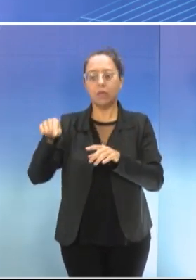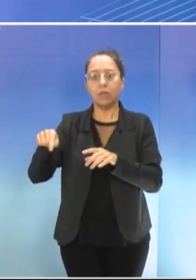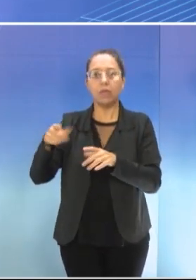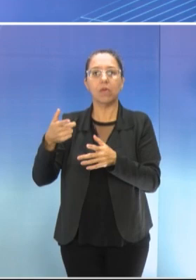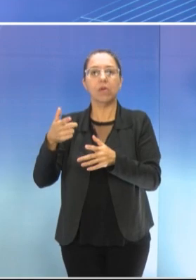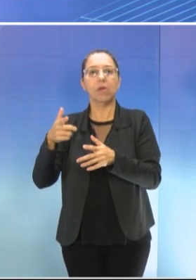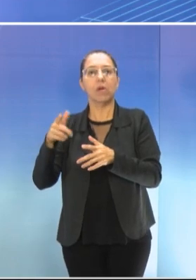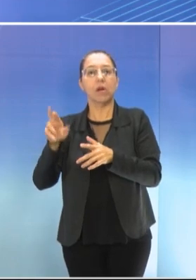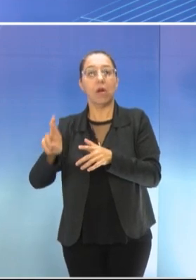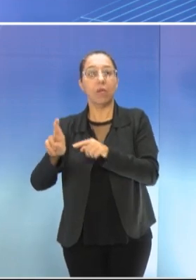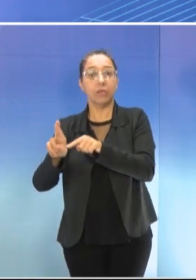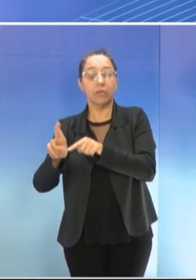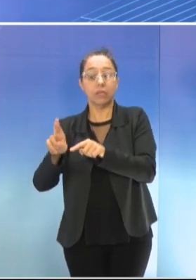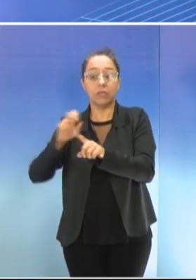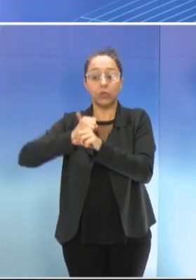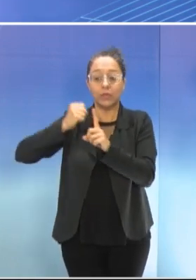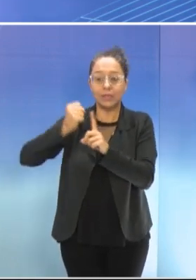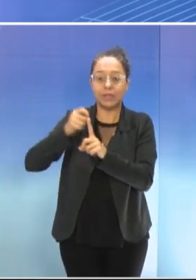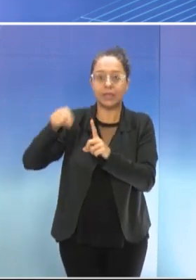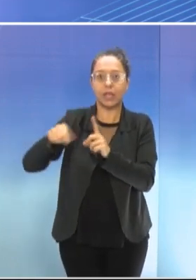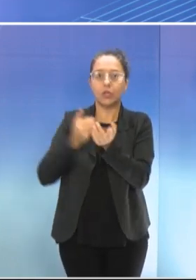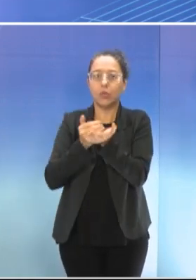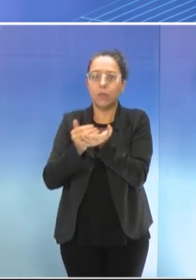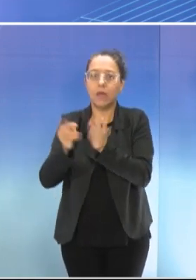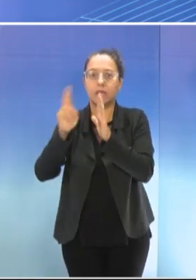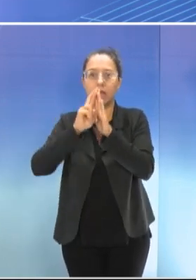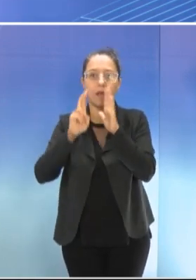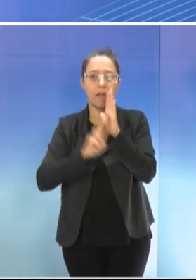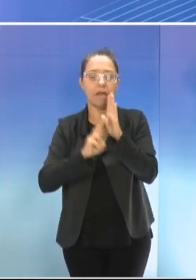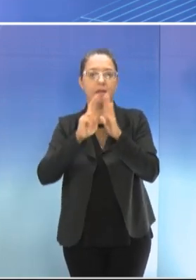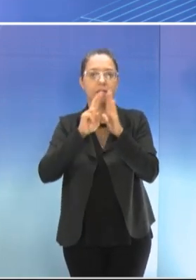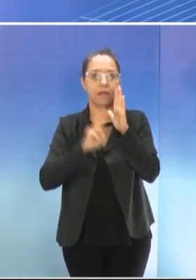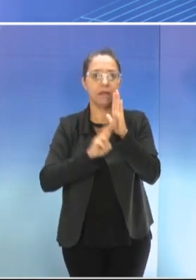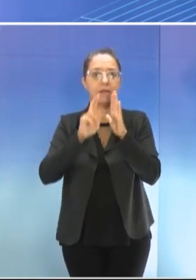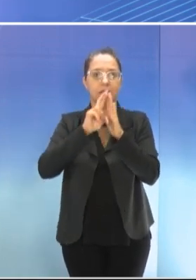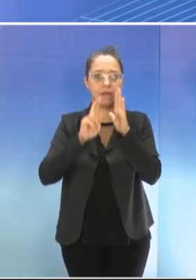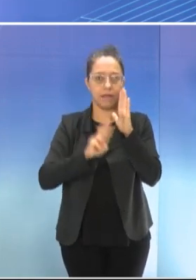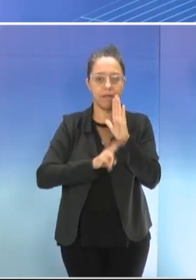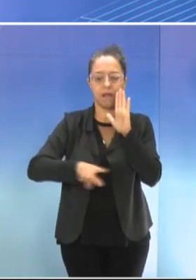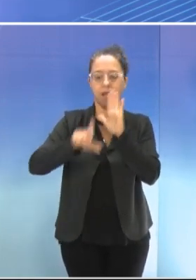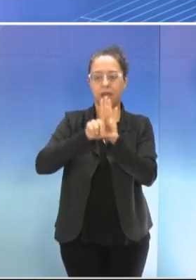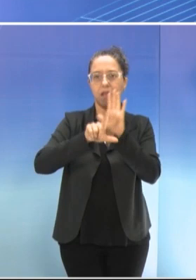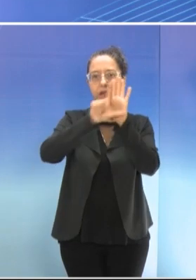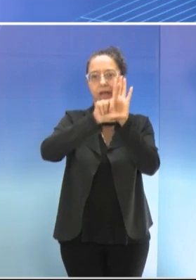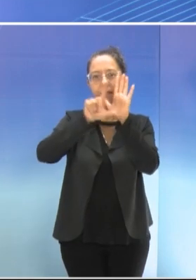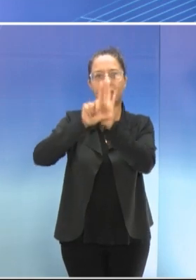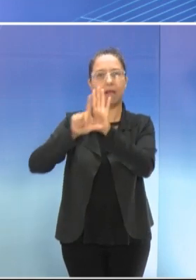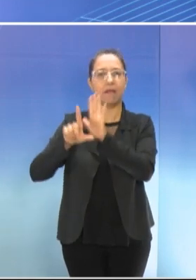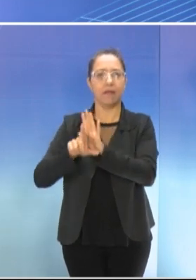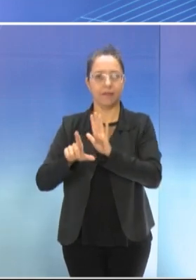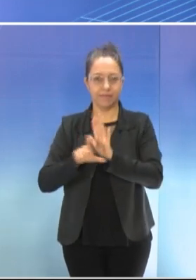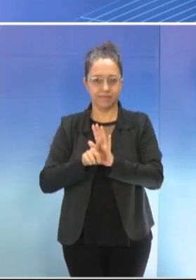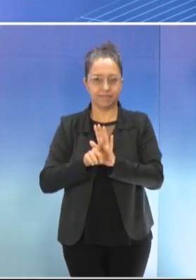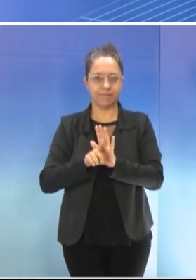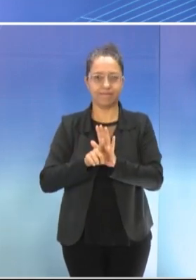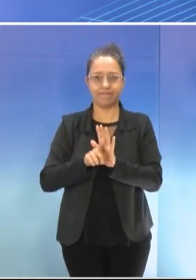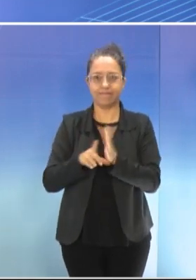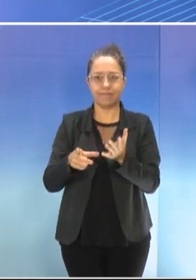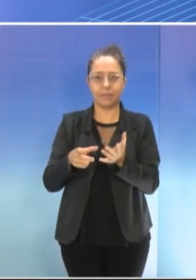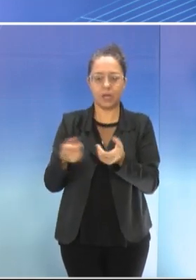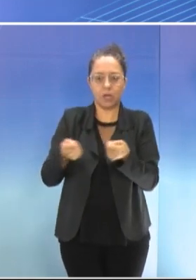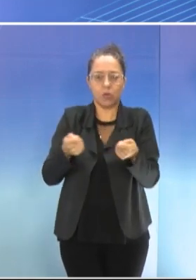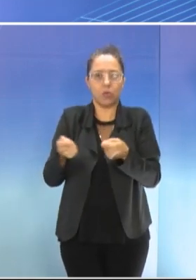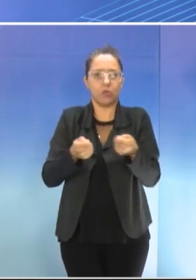a sociedade foi criando regras e leis para controlar essa